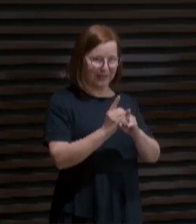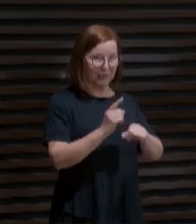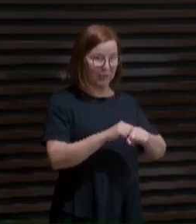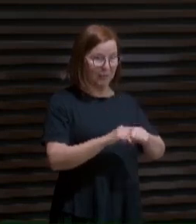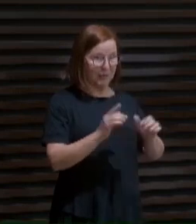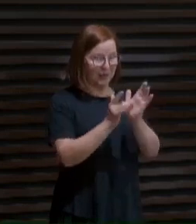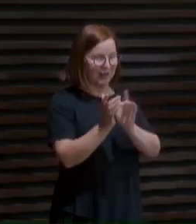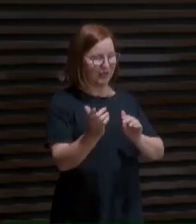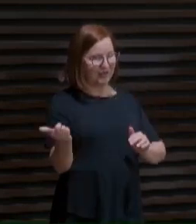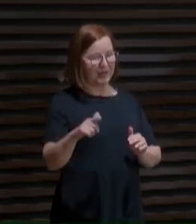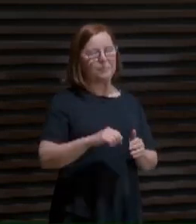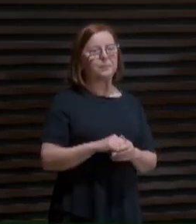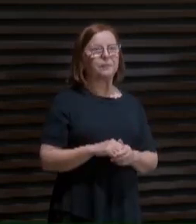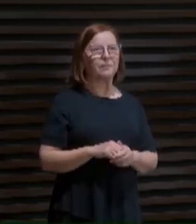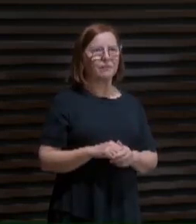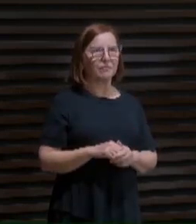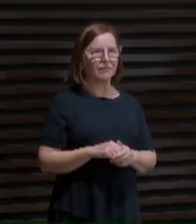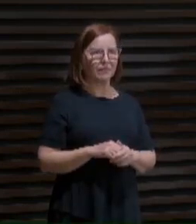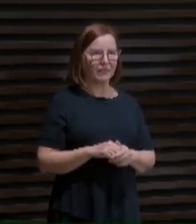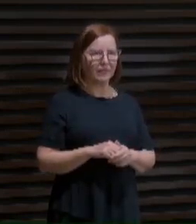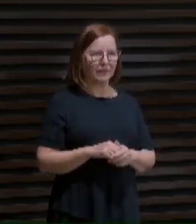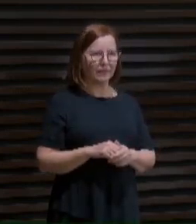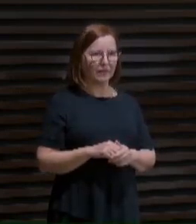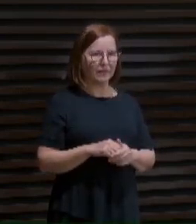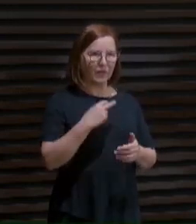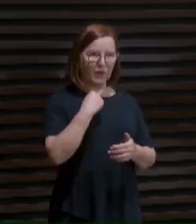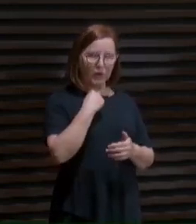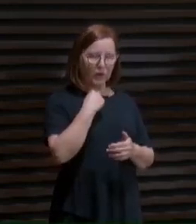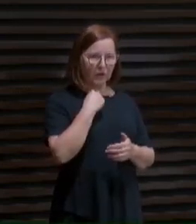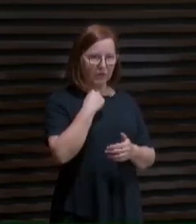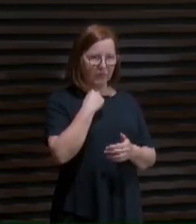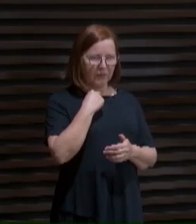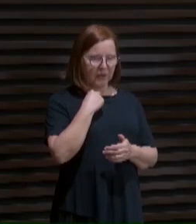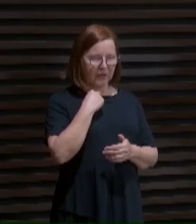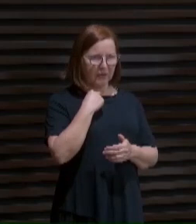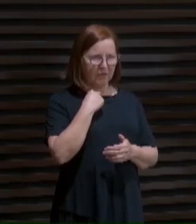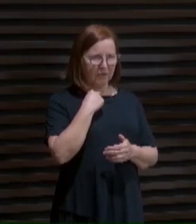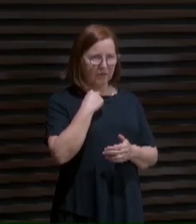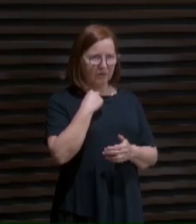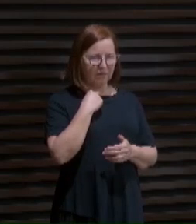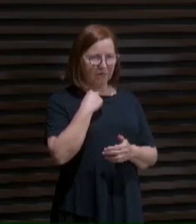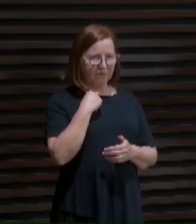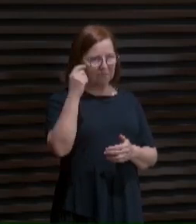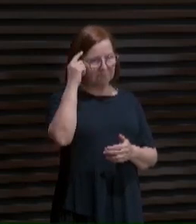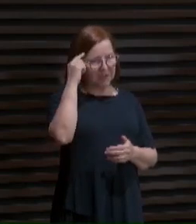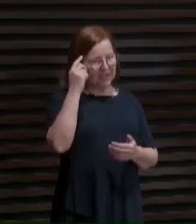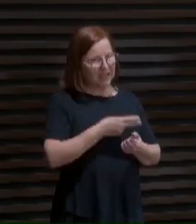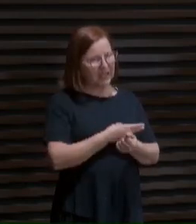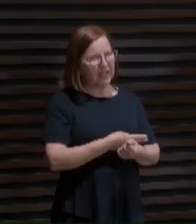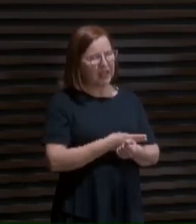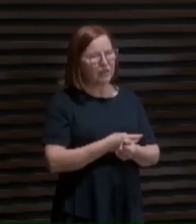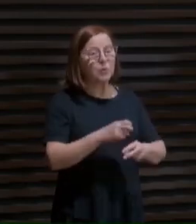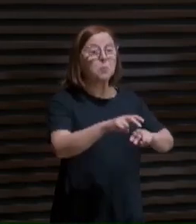gente não tomasse conclusões erradas a respeito. Por que Tomé não estava lá? A gente não